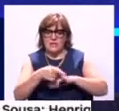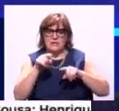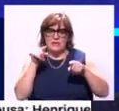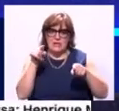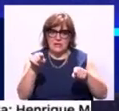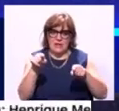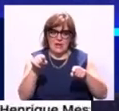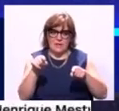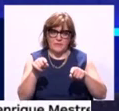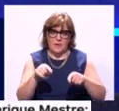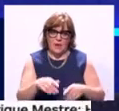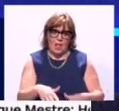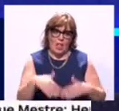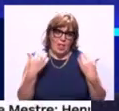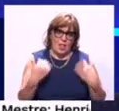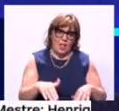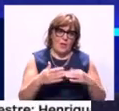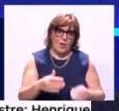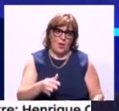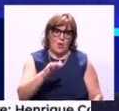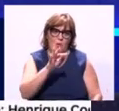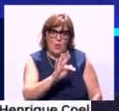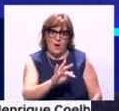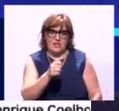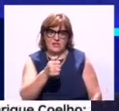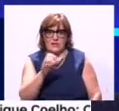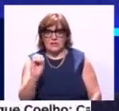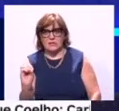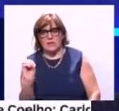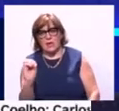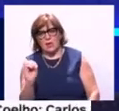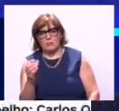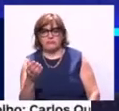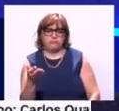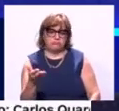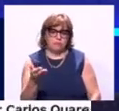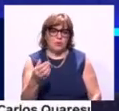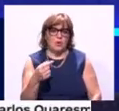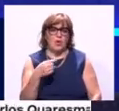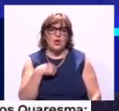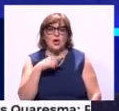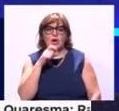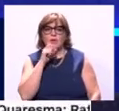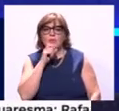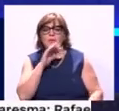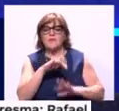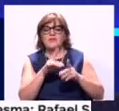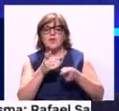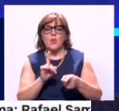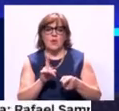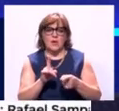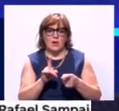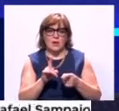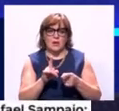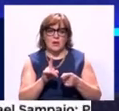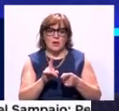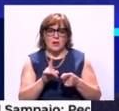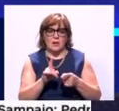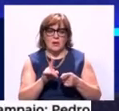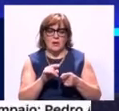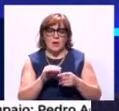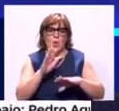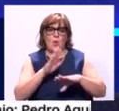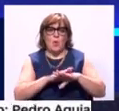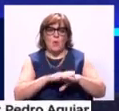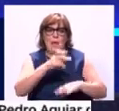e pô-se 4 ou 5-0. E digo assim, o que é que nós podemos fazer? Opa, não é, não vamos achar as